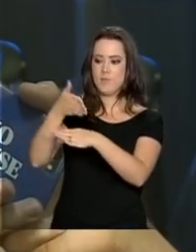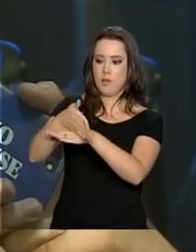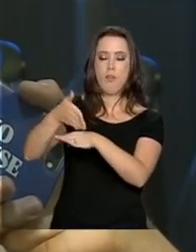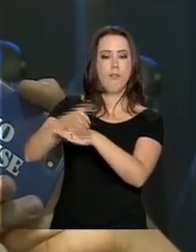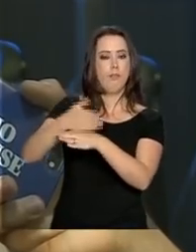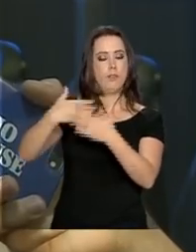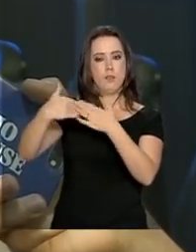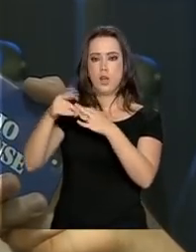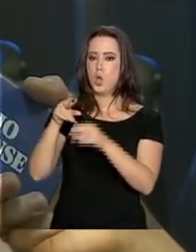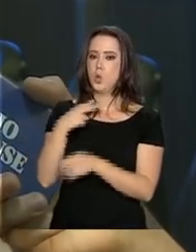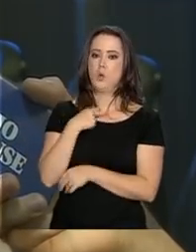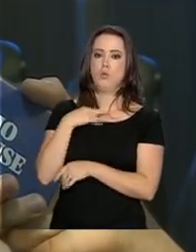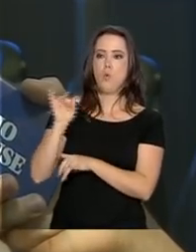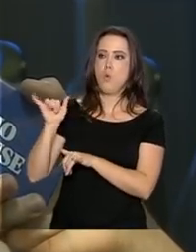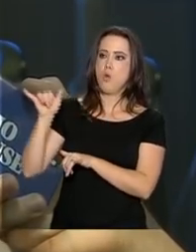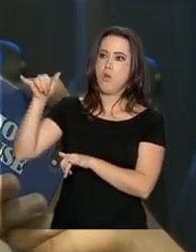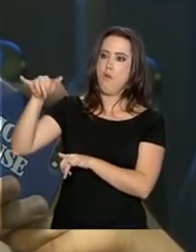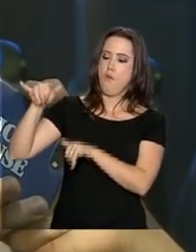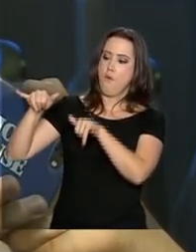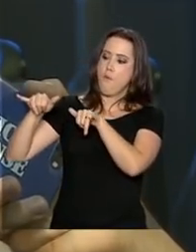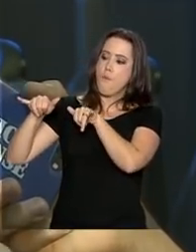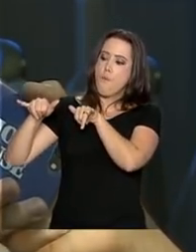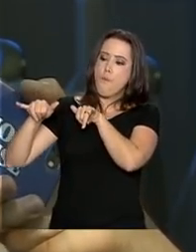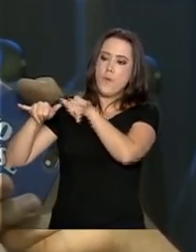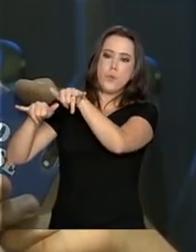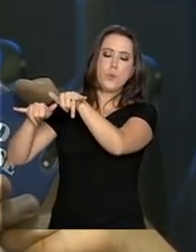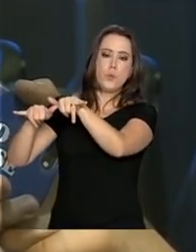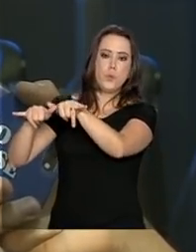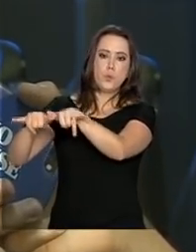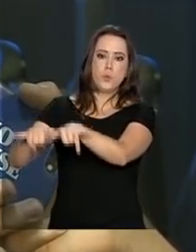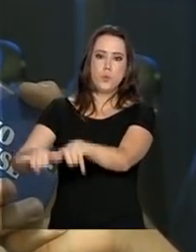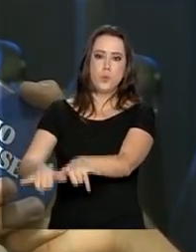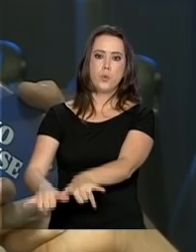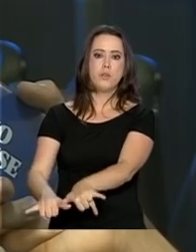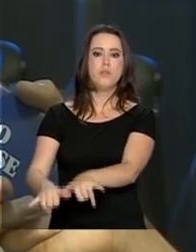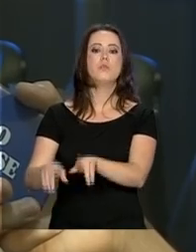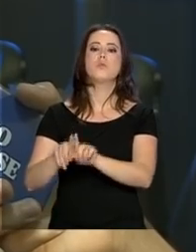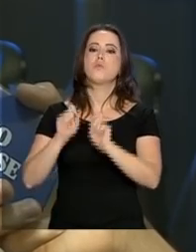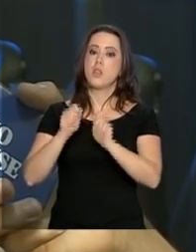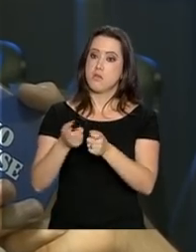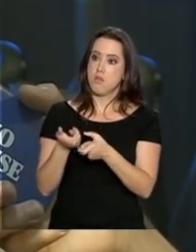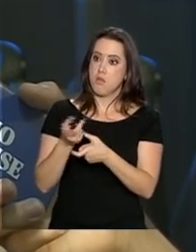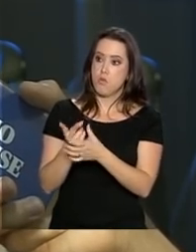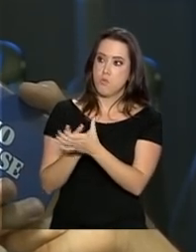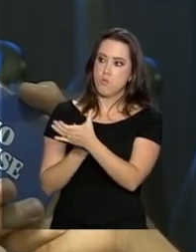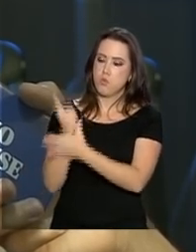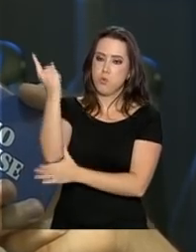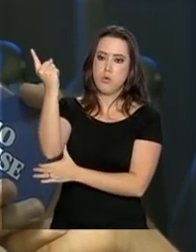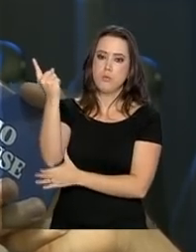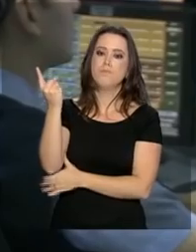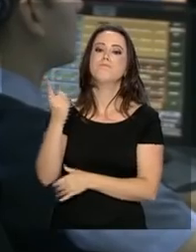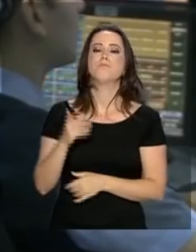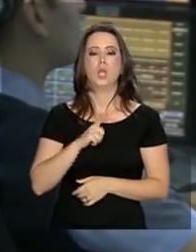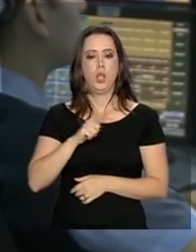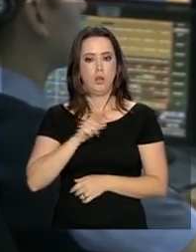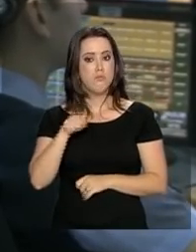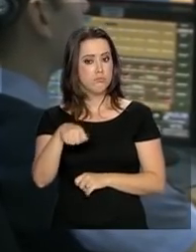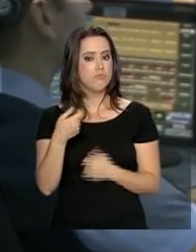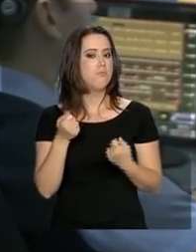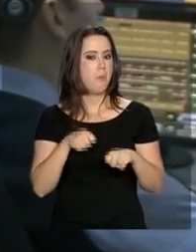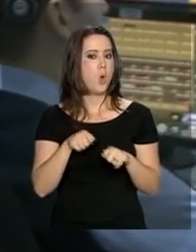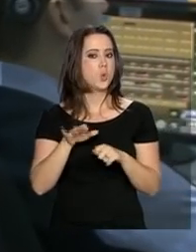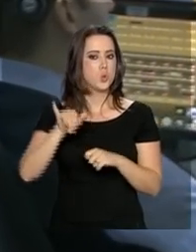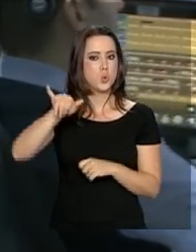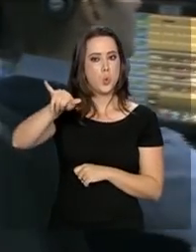por um carro da força aérea e conseguir adentrar ela vai ser engajada com armamento de solo que os nossos me fez esse esquema de